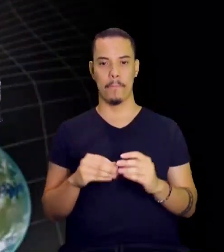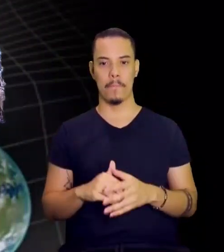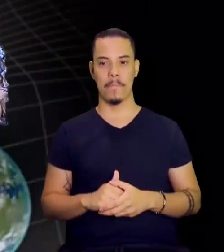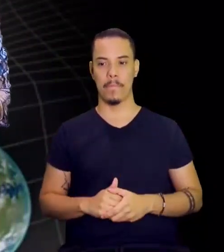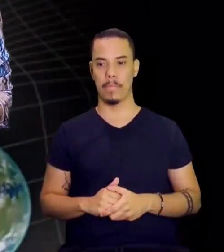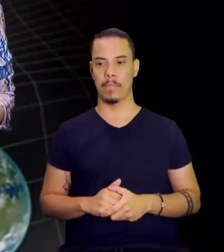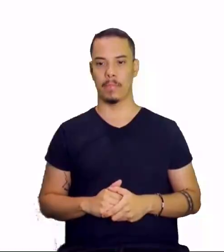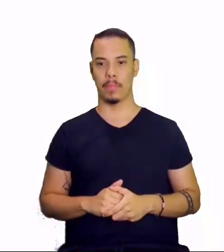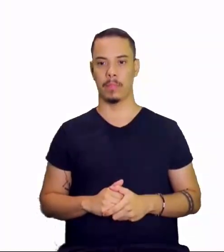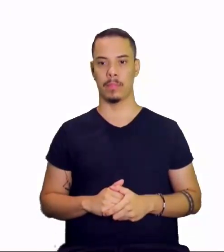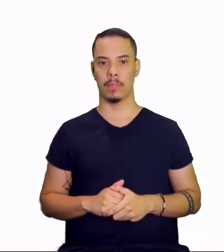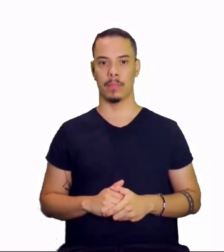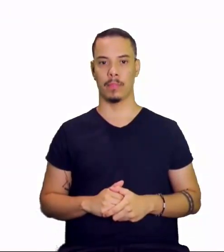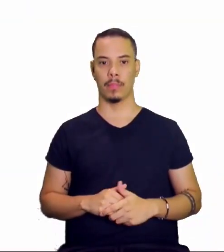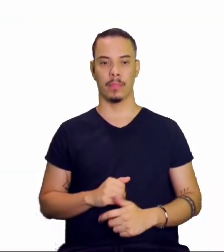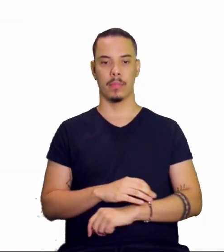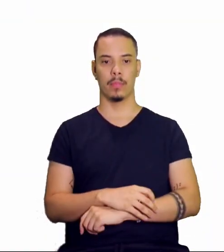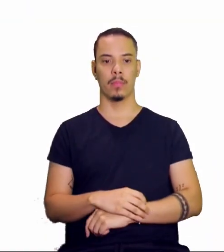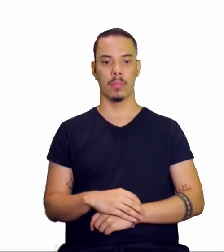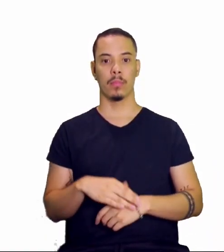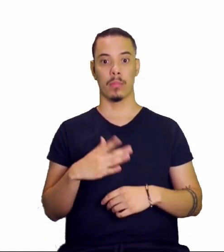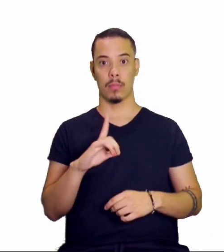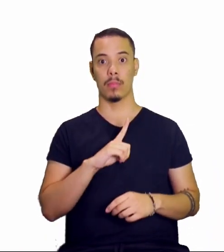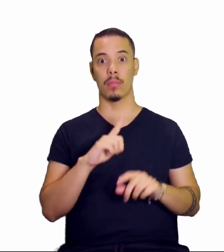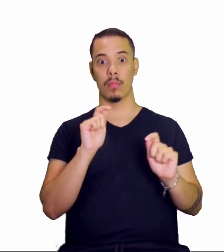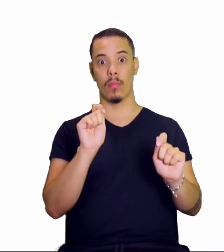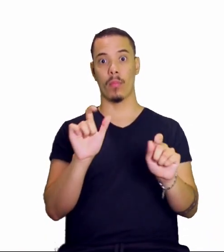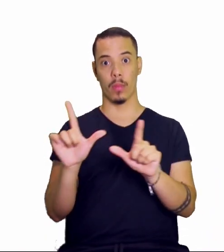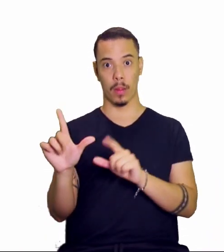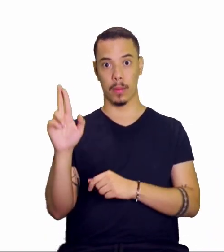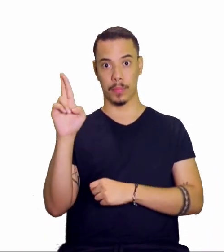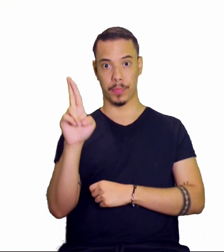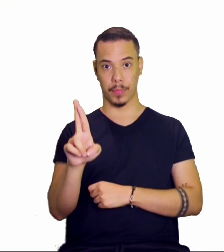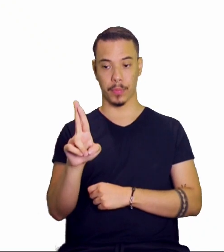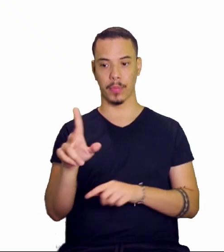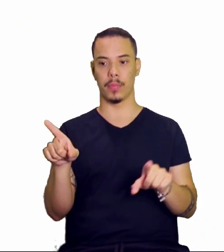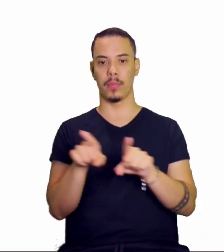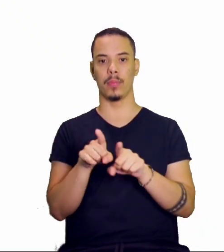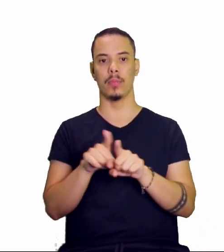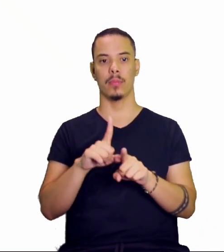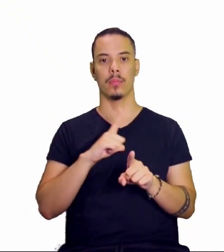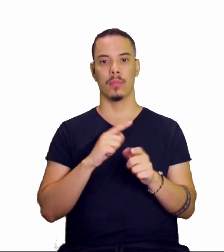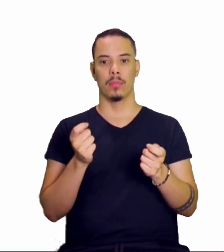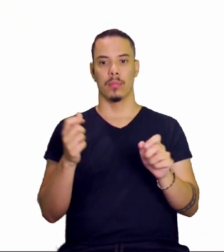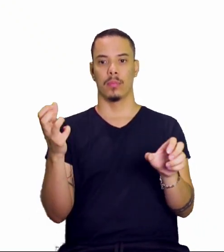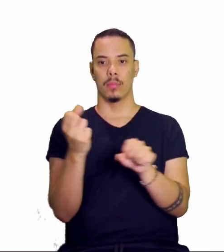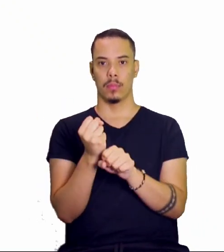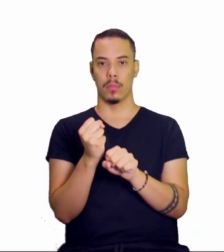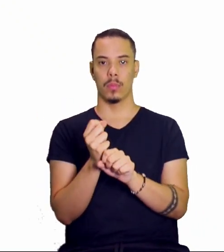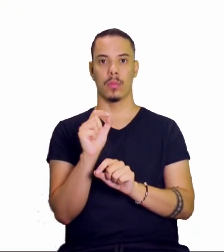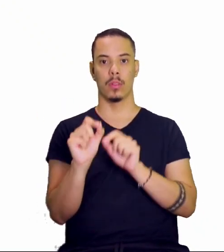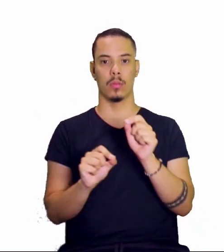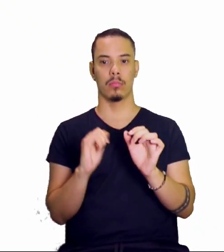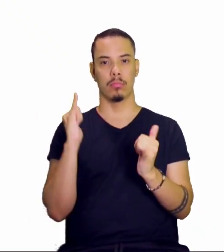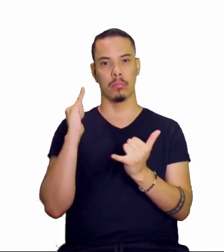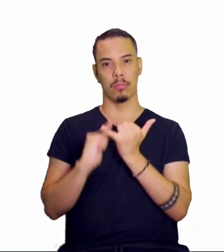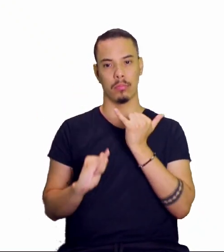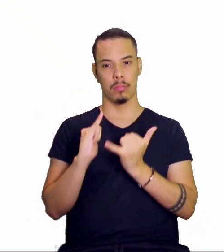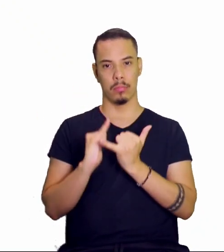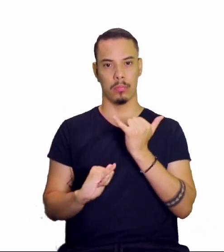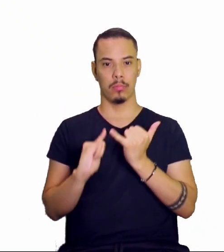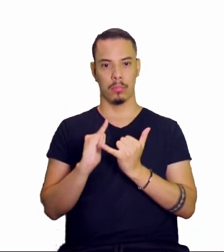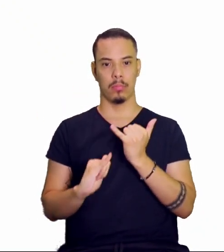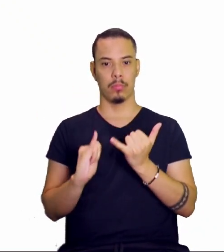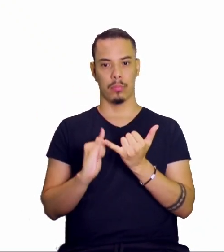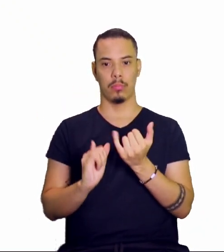só. Então, tá ali, nós temos o nosso slide de representação. E ali deve-se ser tratada de maneira semelhante à da